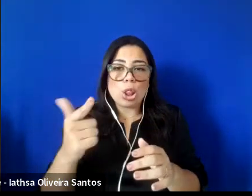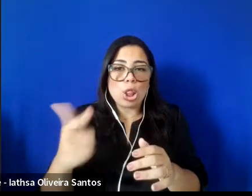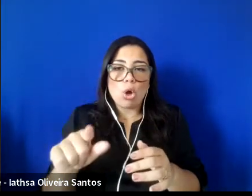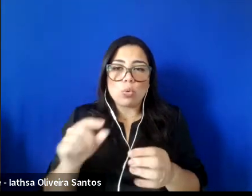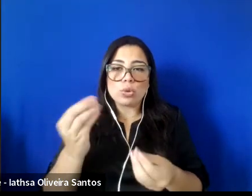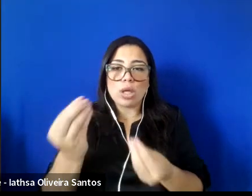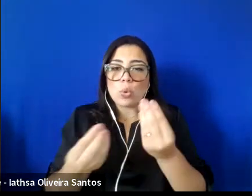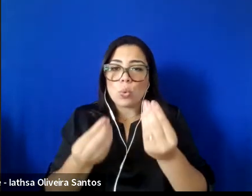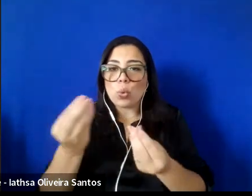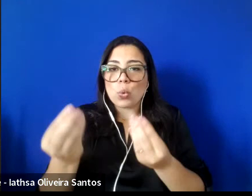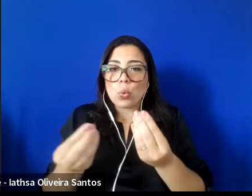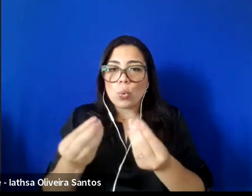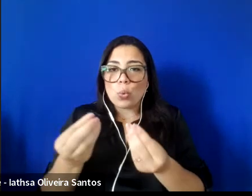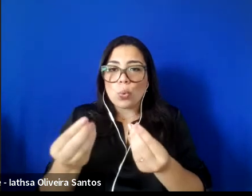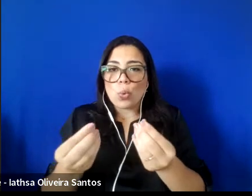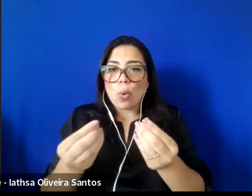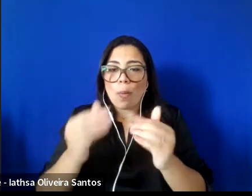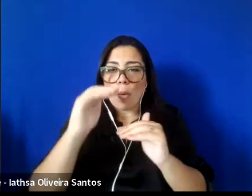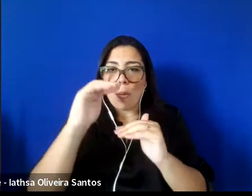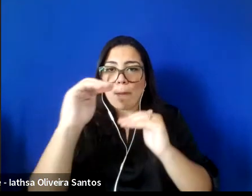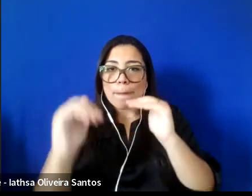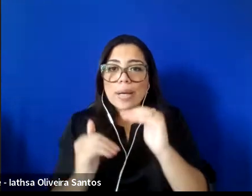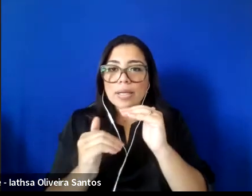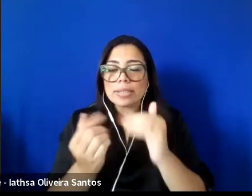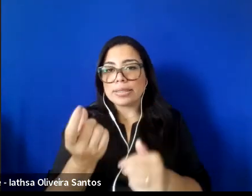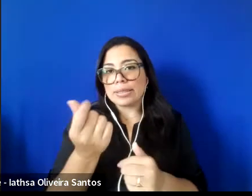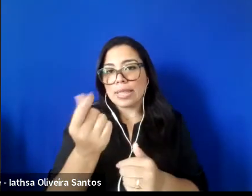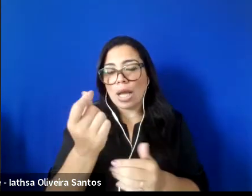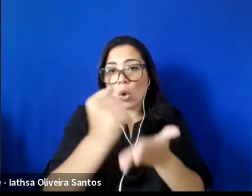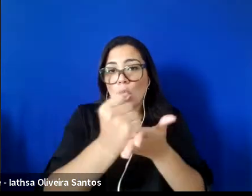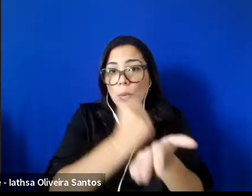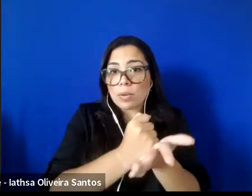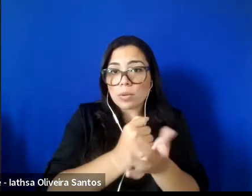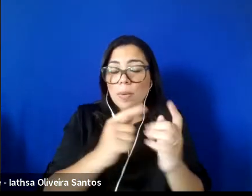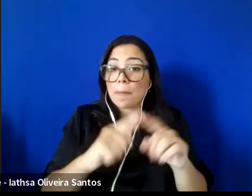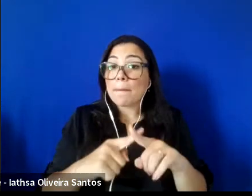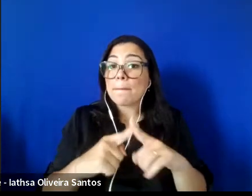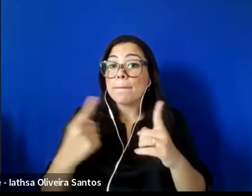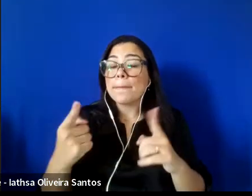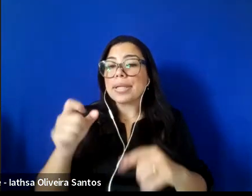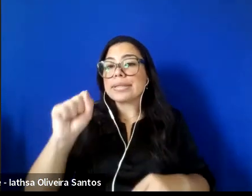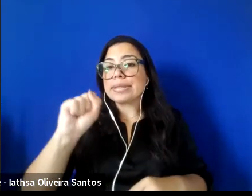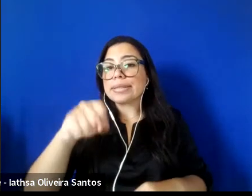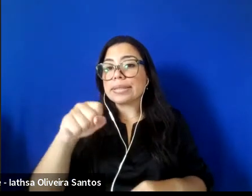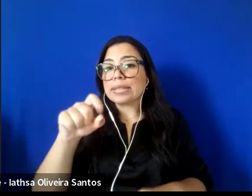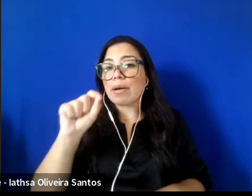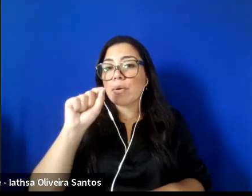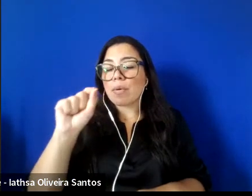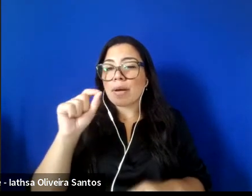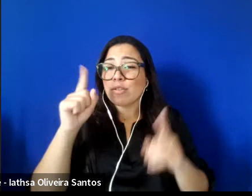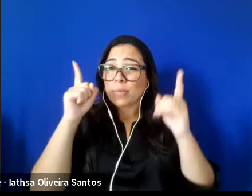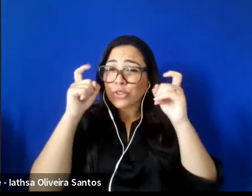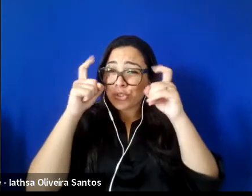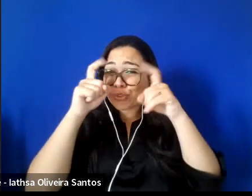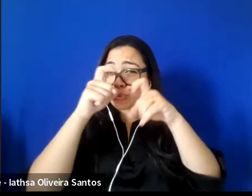um desequilíbrio na economia do contrato, mas sim causaram uma